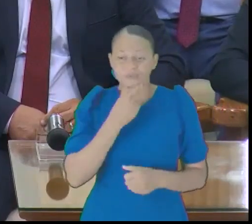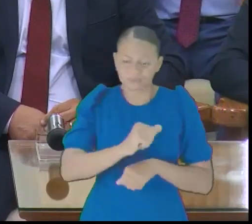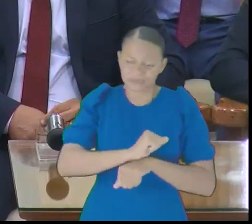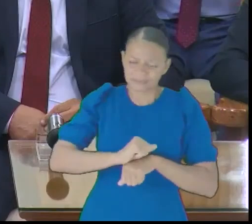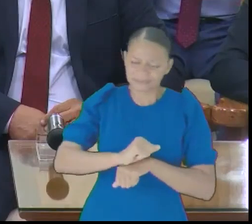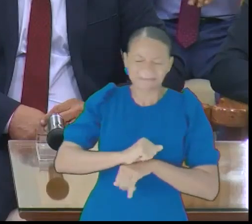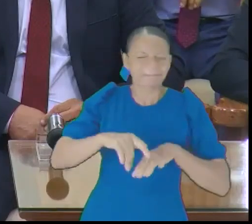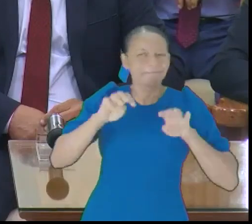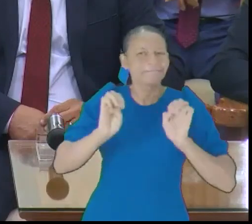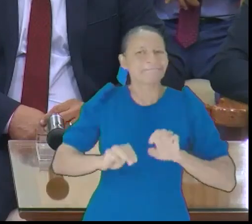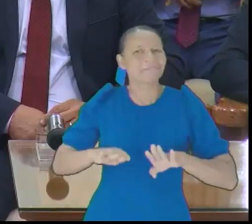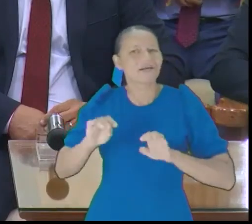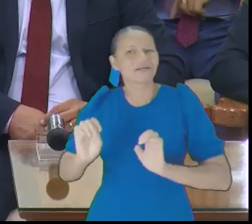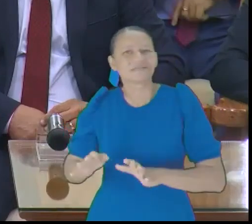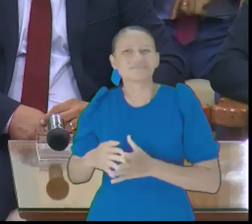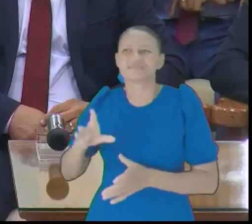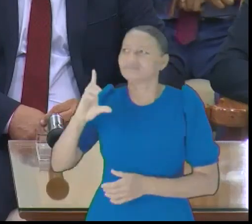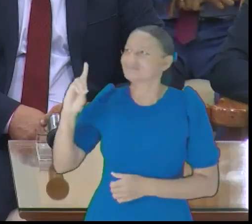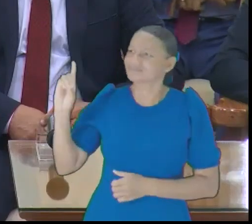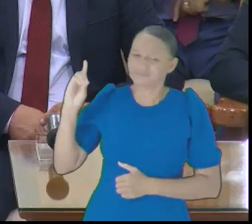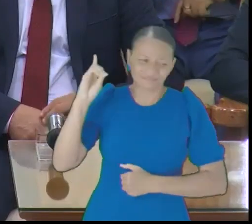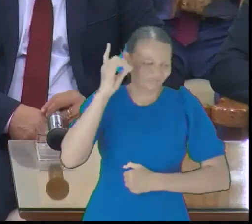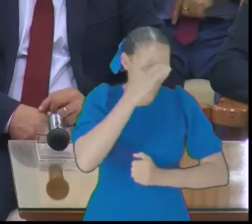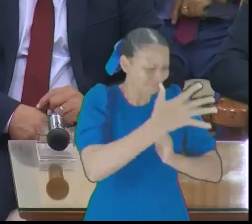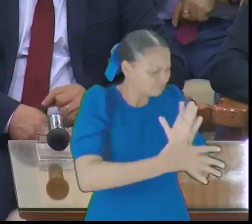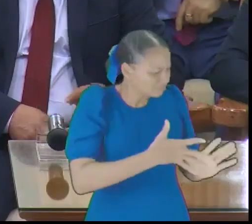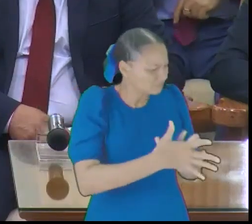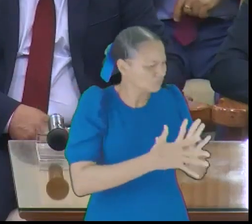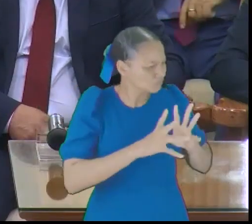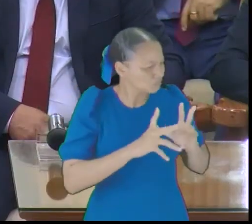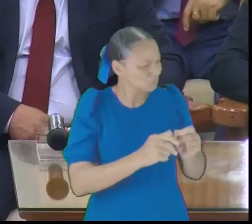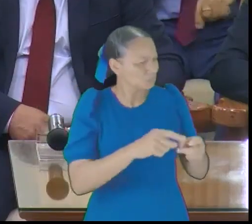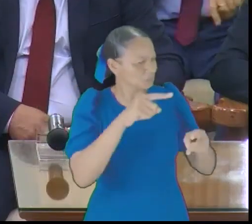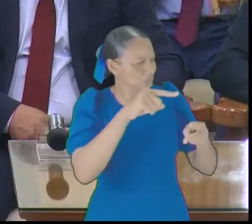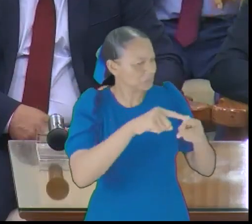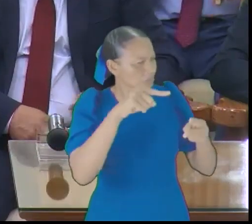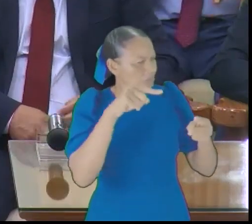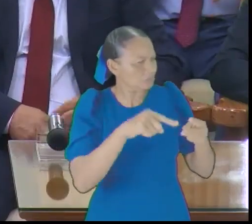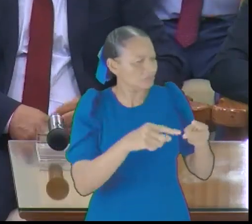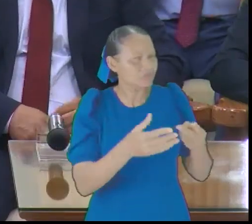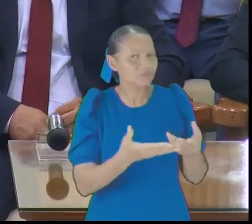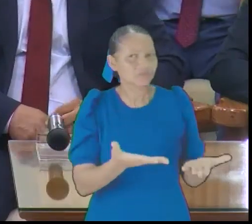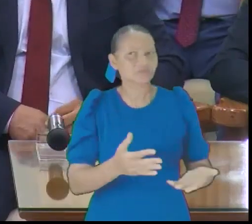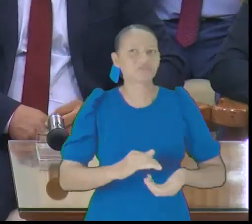bem, é porque apesar de Deus falar para ele tudo isso,